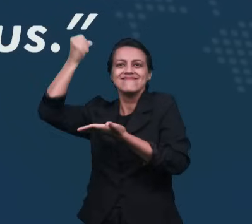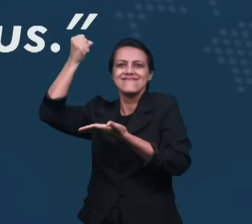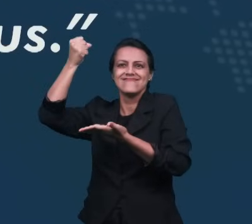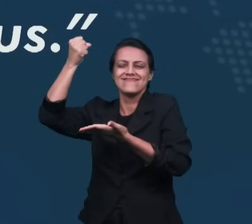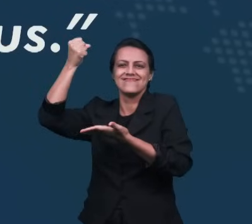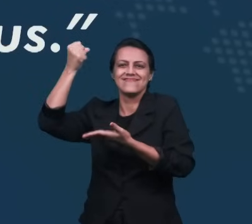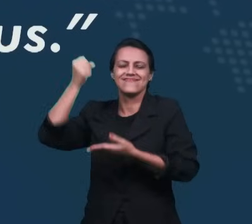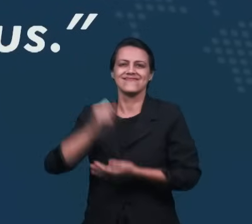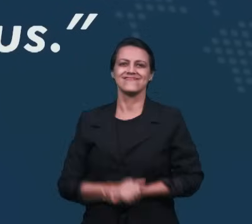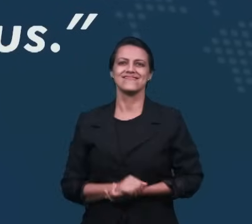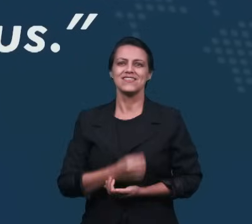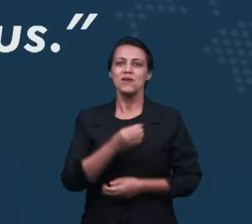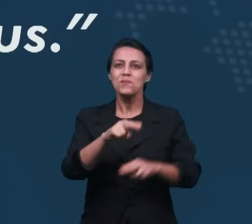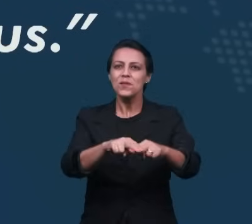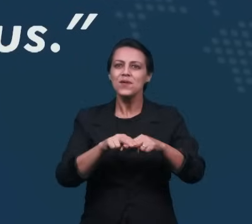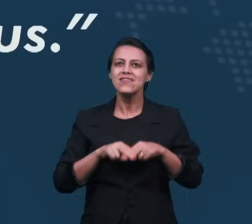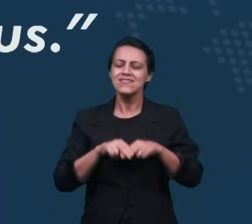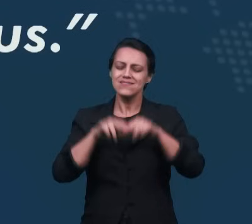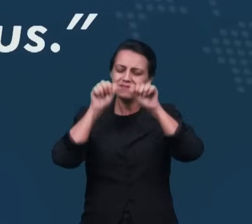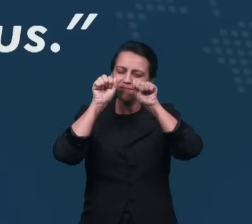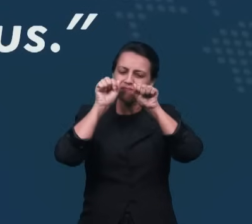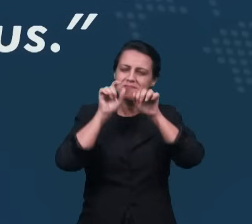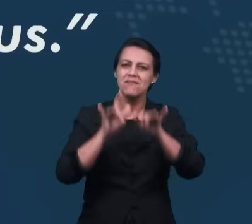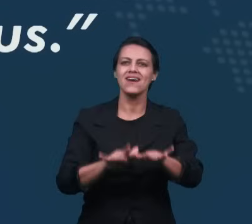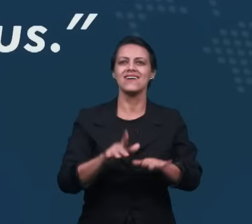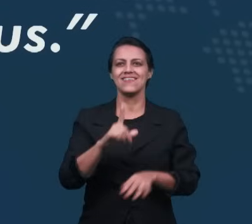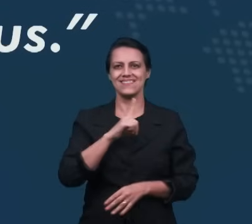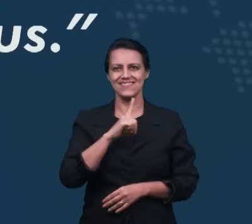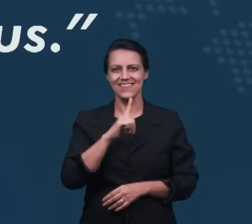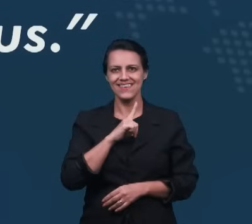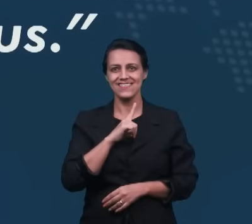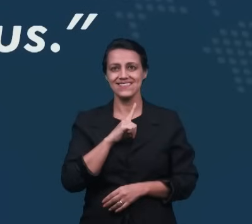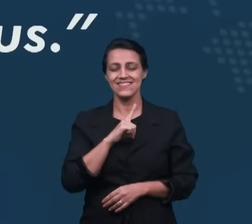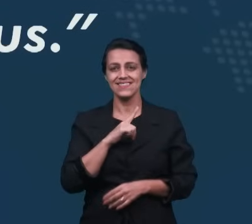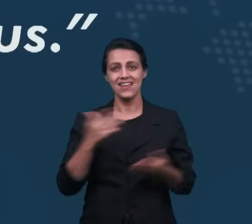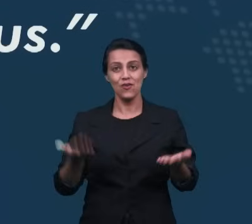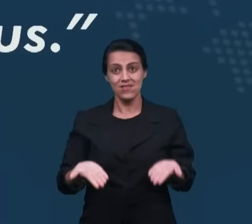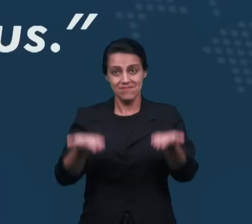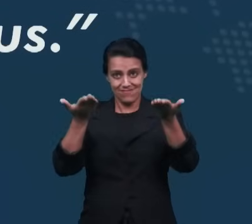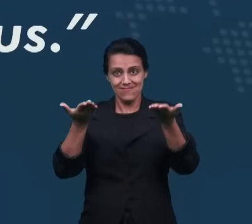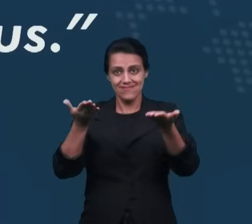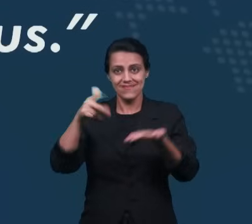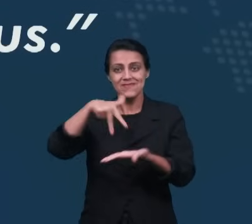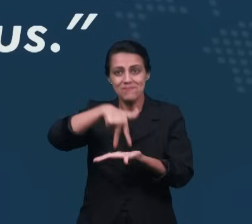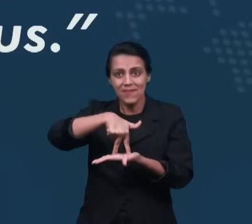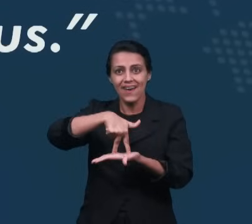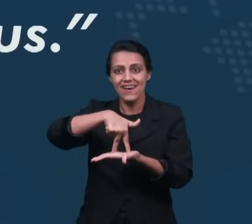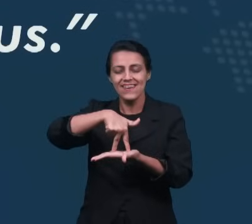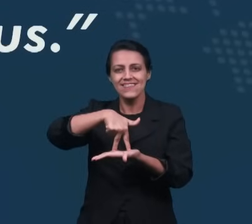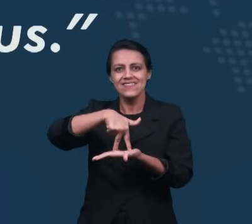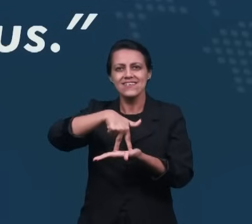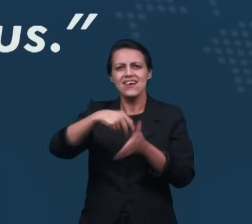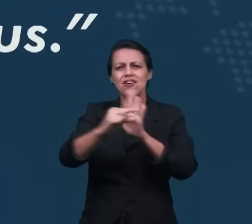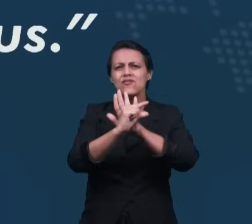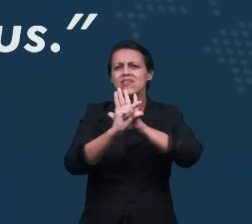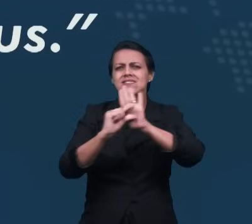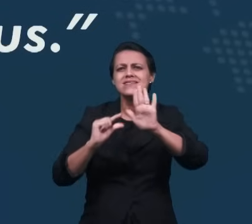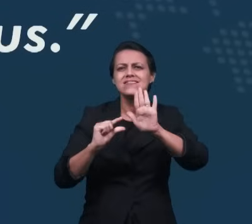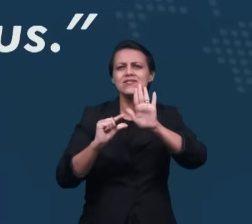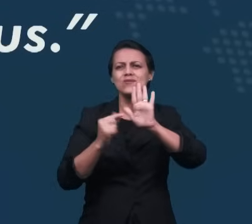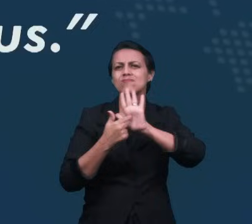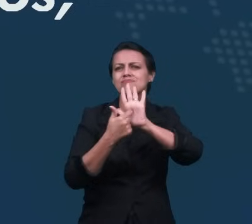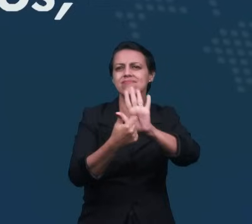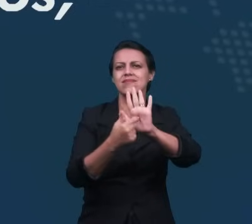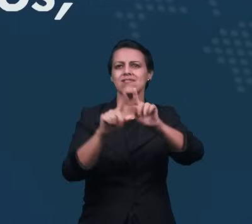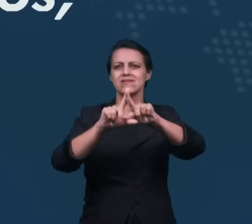benefício. Mas por último, agora eu vou convidar que todos fiquem de pé e eu vou colocar um versículo